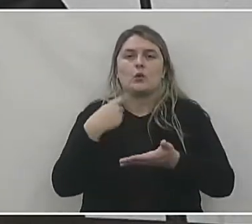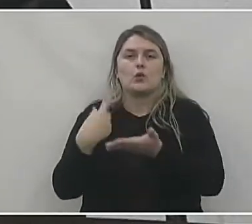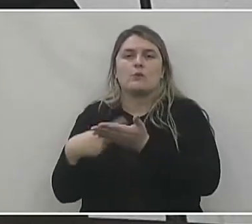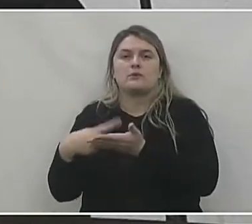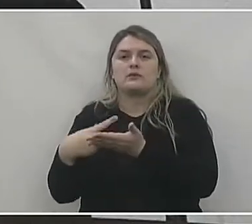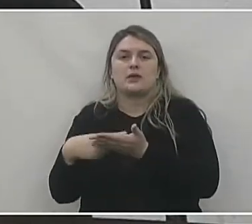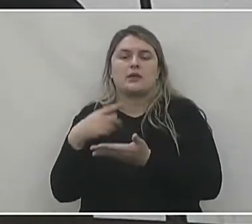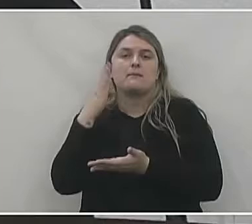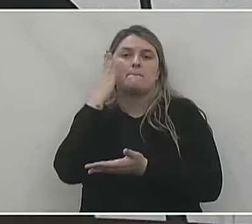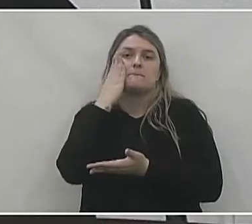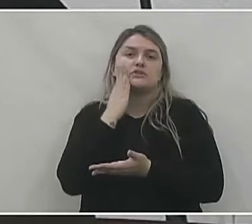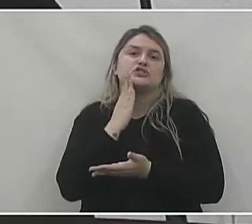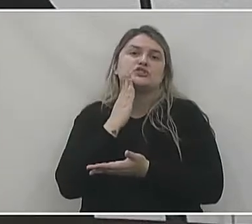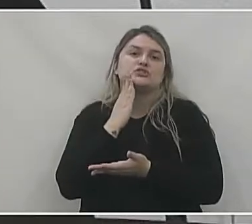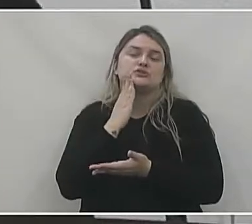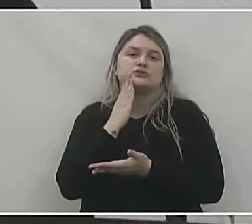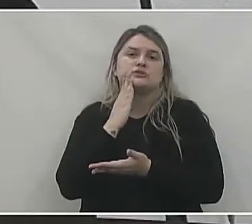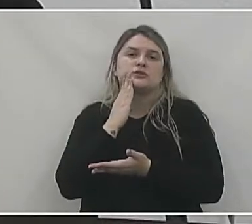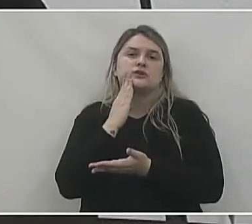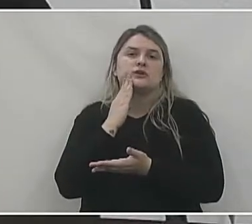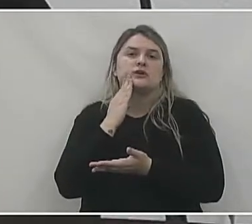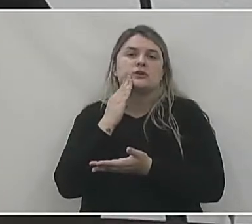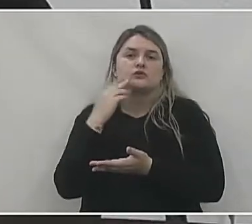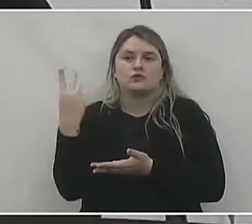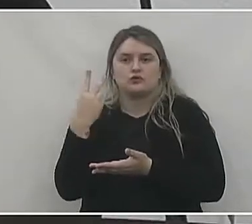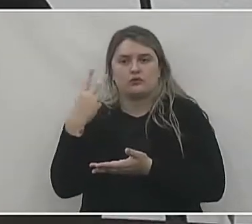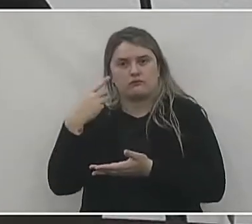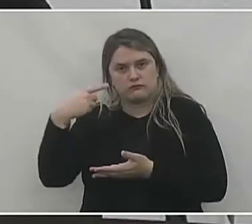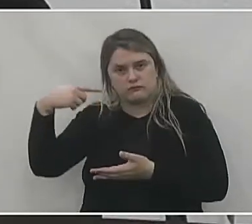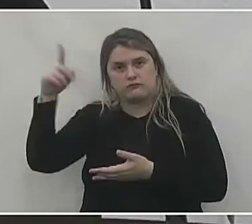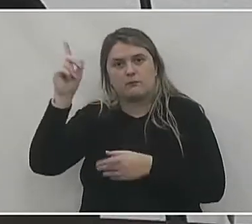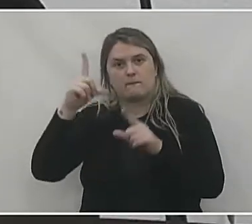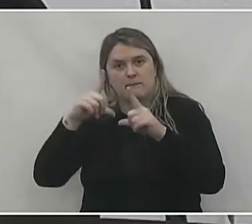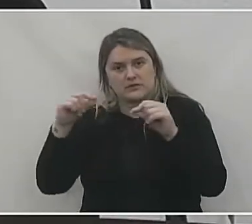o Bachir, de nós irmos a Brasília,